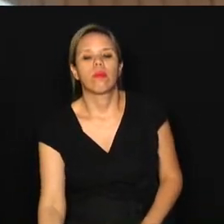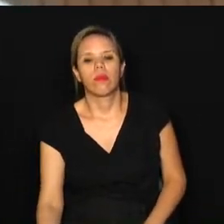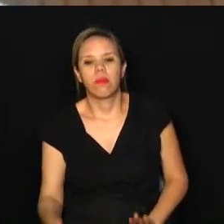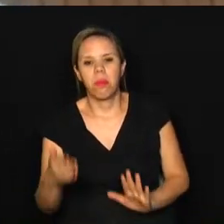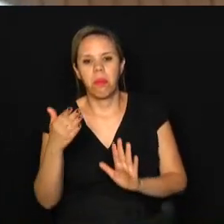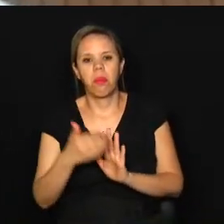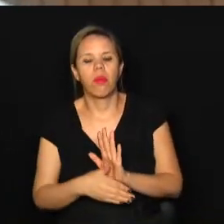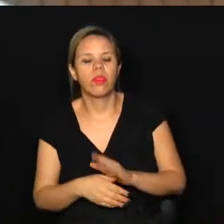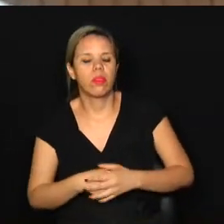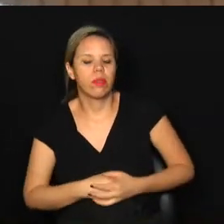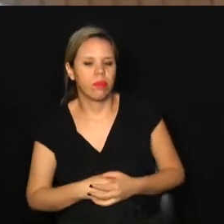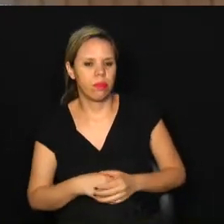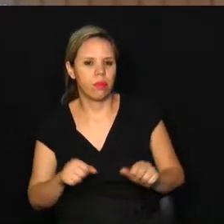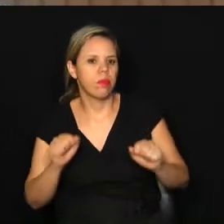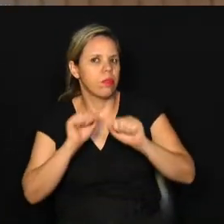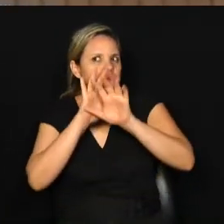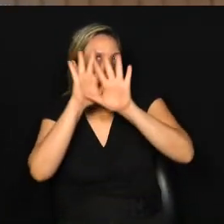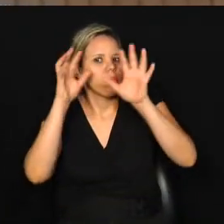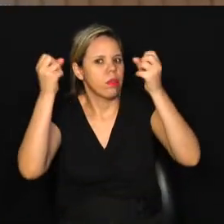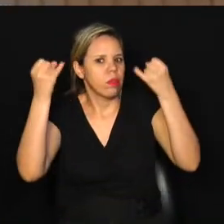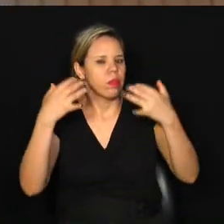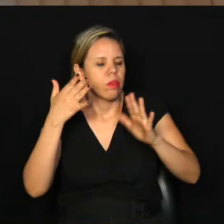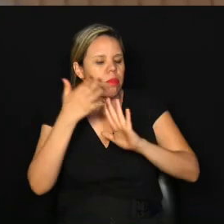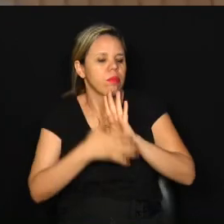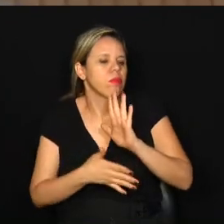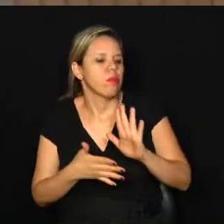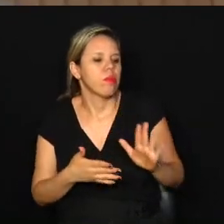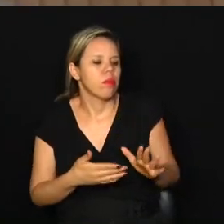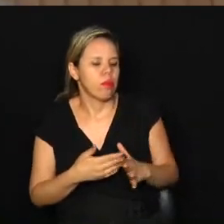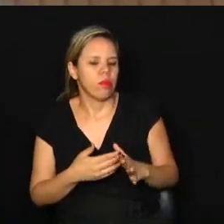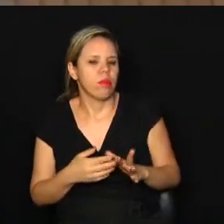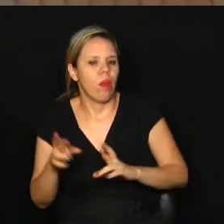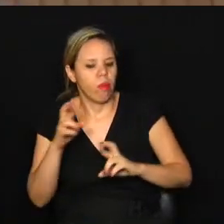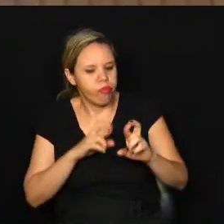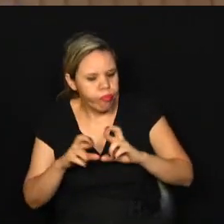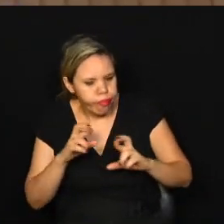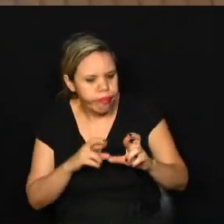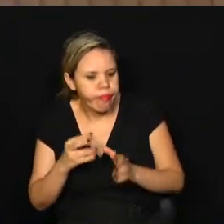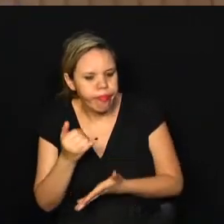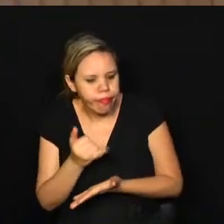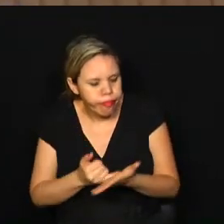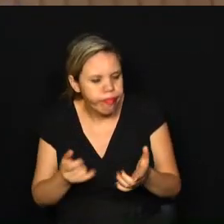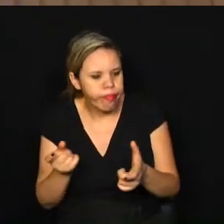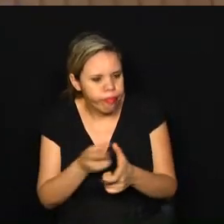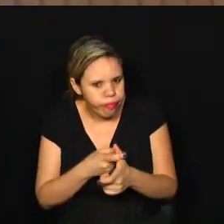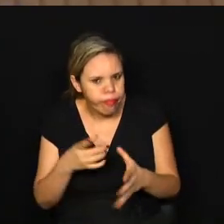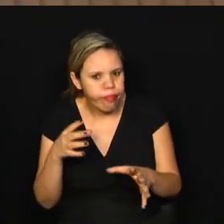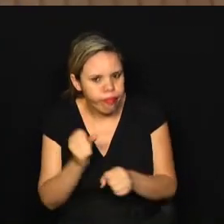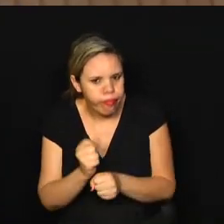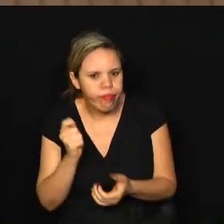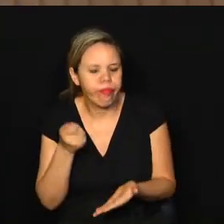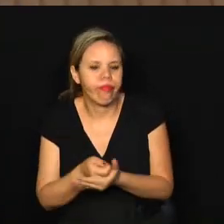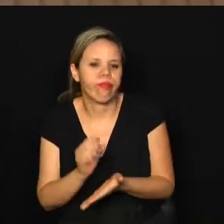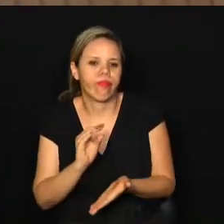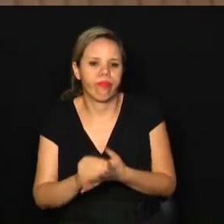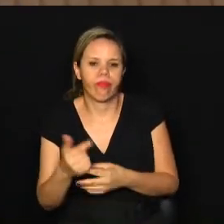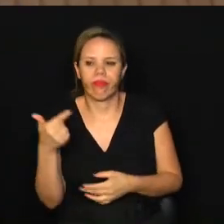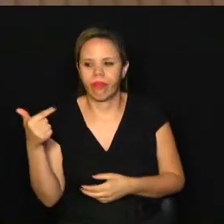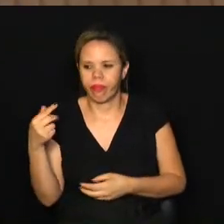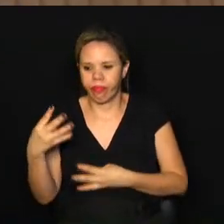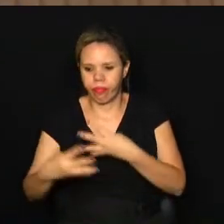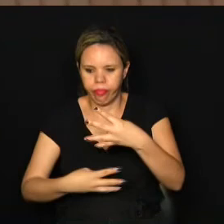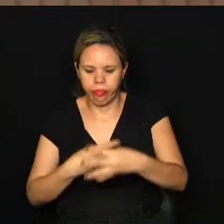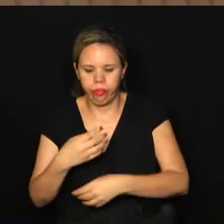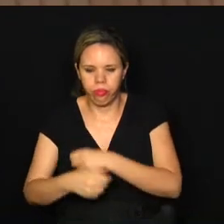prestar os esclarecimentos, né, e apuração das receitas e despesa do segundo quadrimestre fiscal do